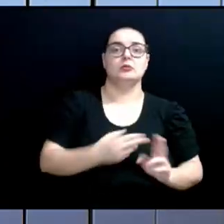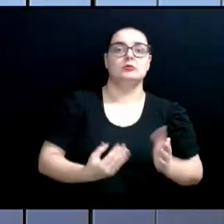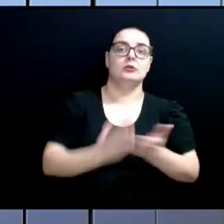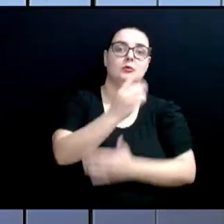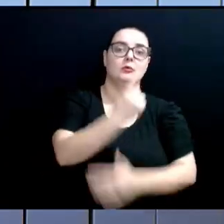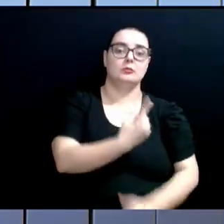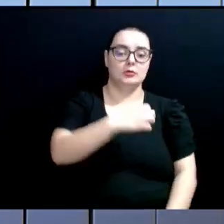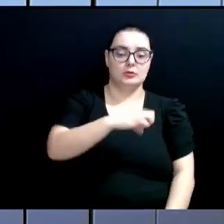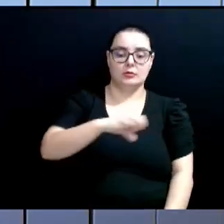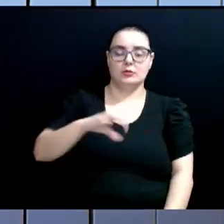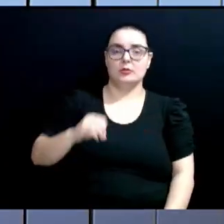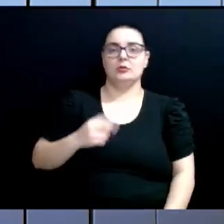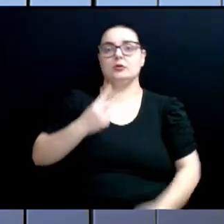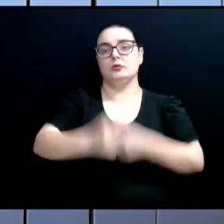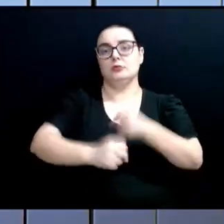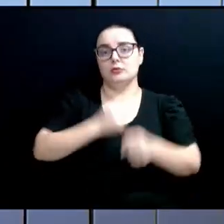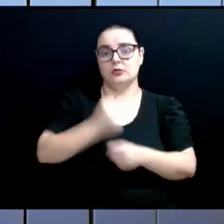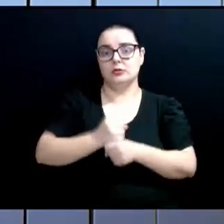anos depois da Constituição,